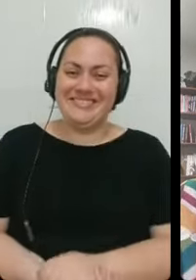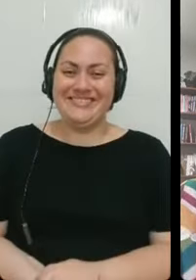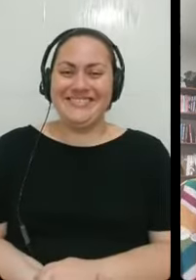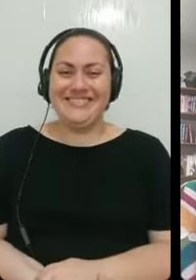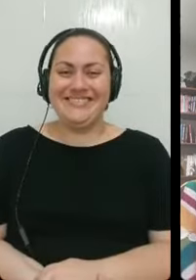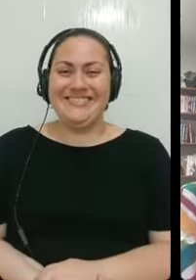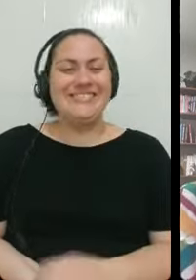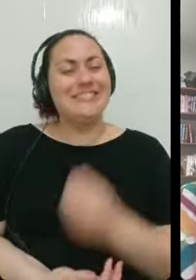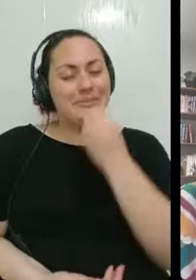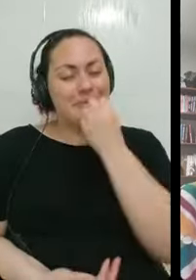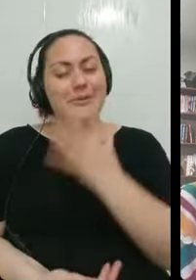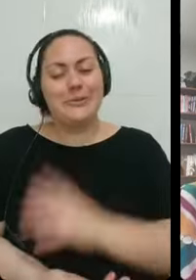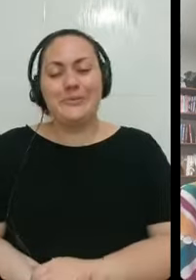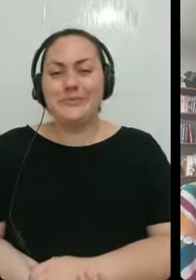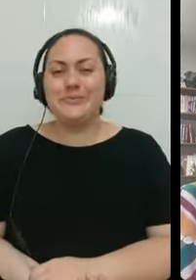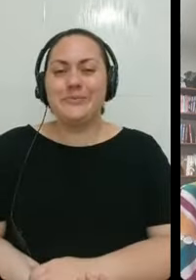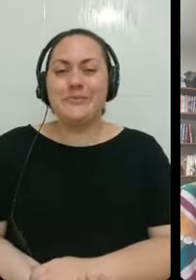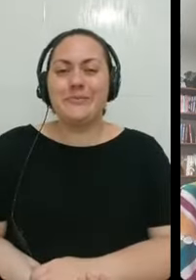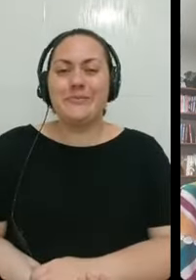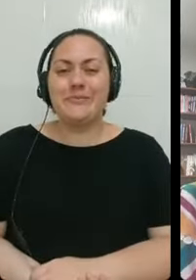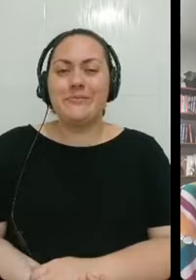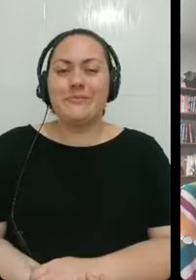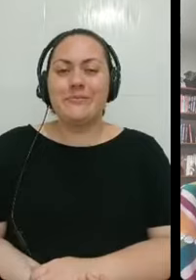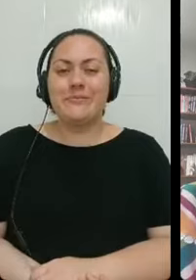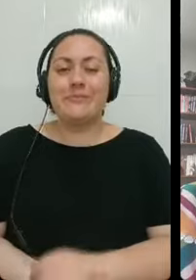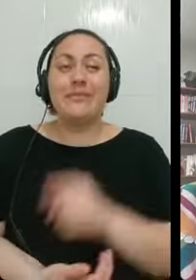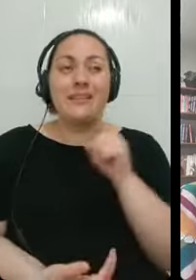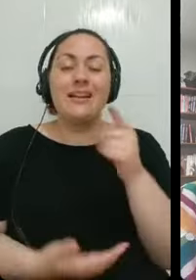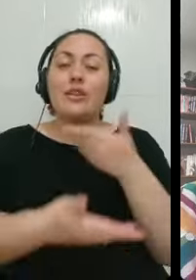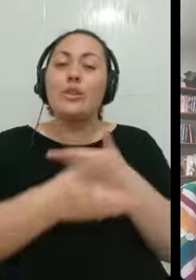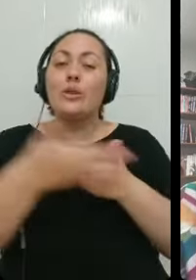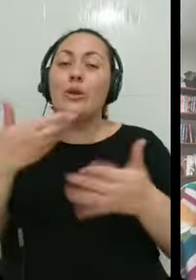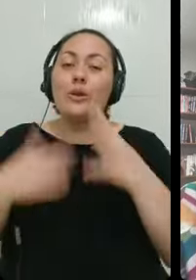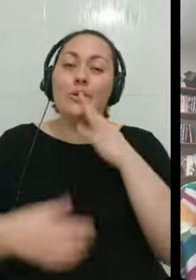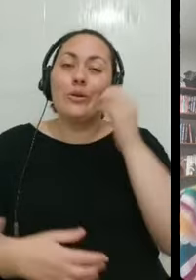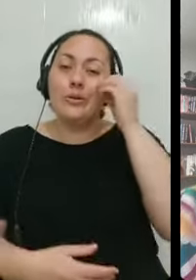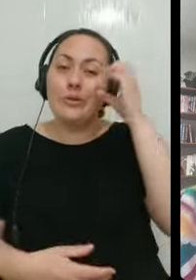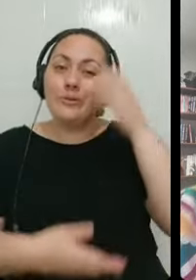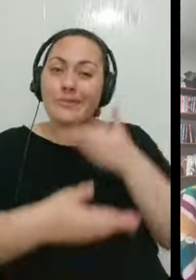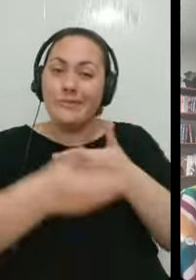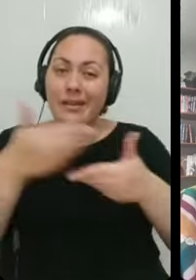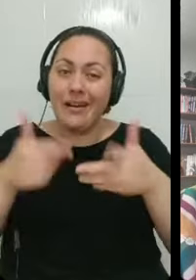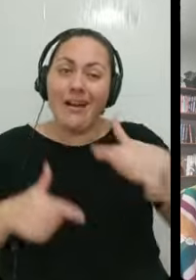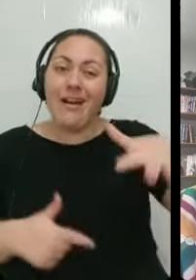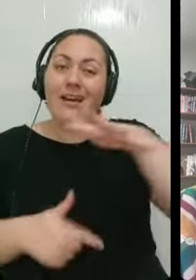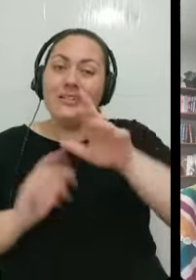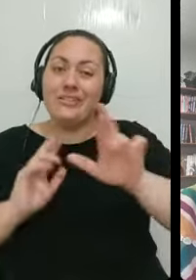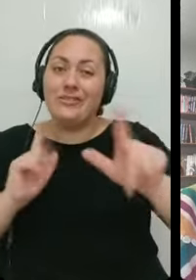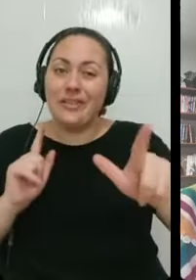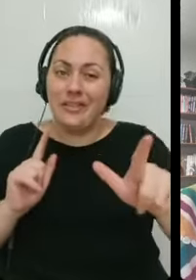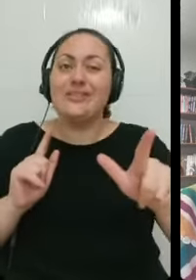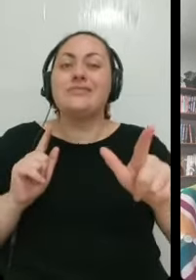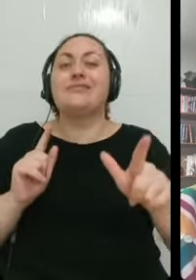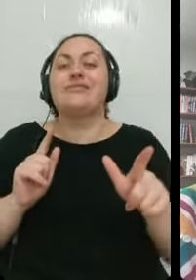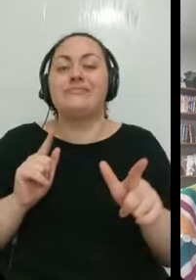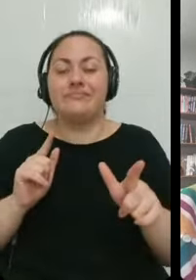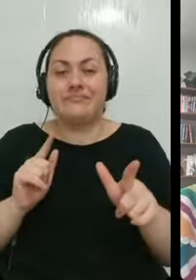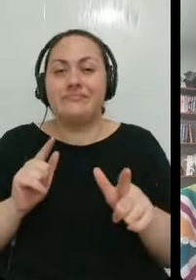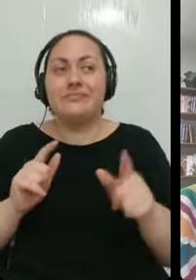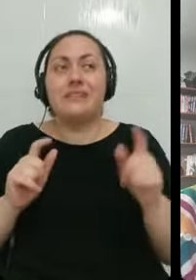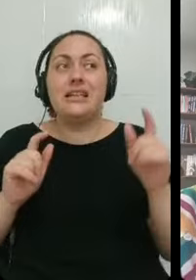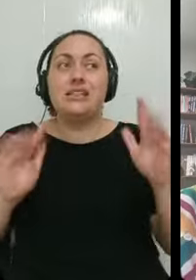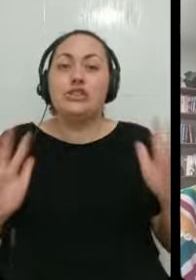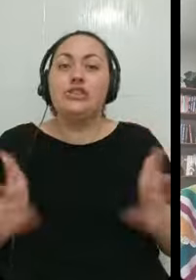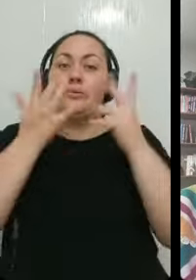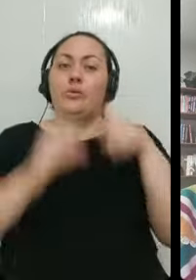Que bom. E acho que essa troca, né, entre saberes só faz entre áreas diferentes, só faz a gente se transformar para